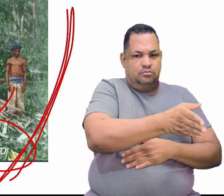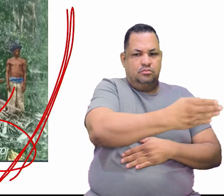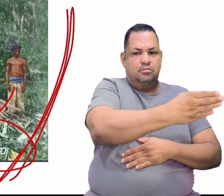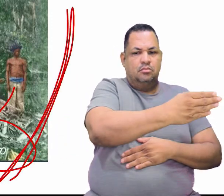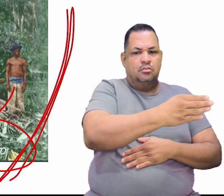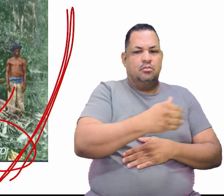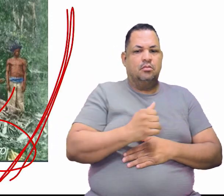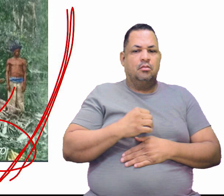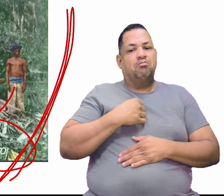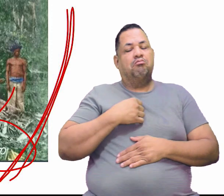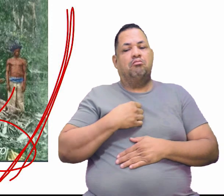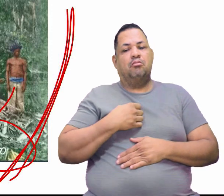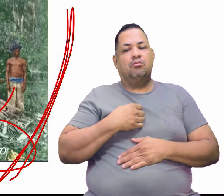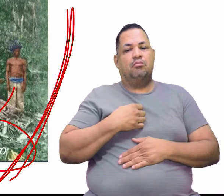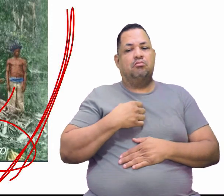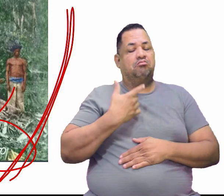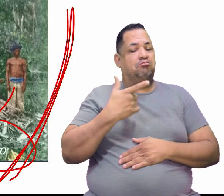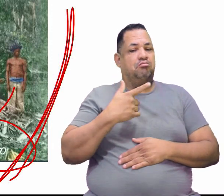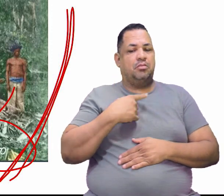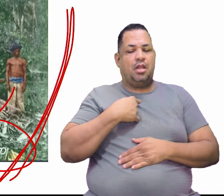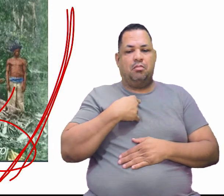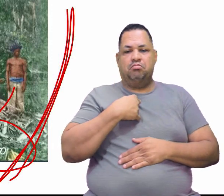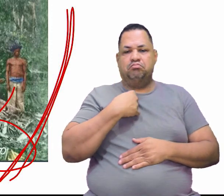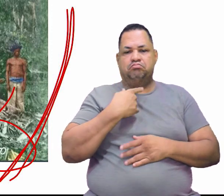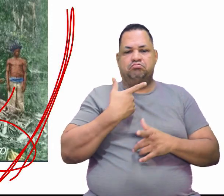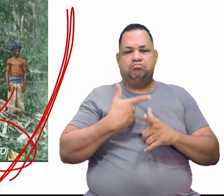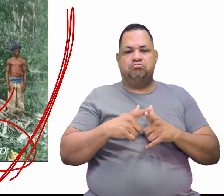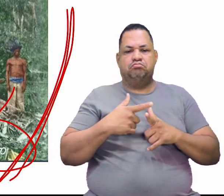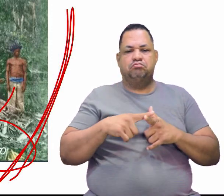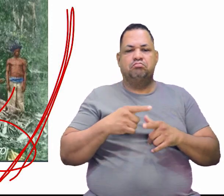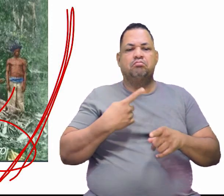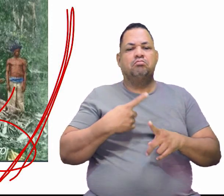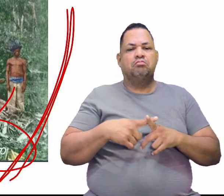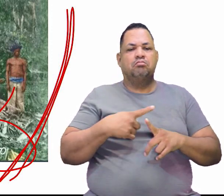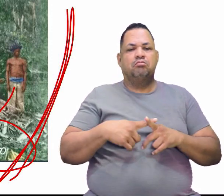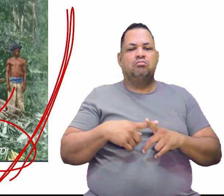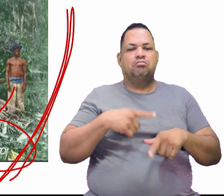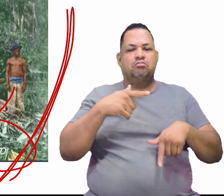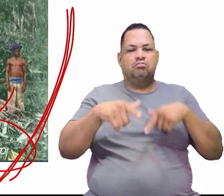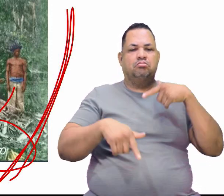como passar, não tem problema, porque é muito trabalho.